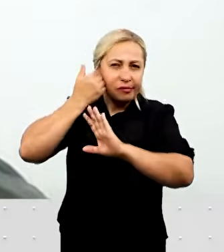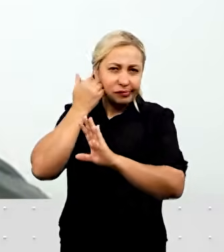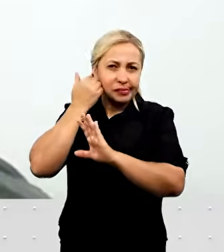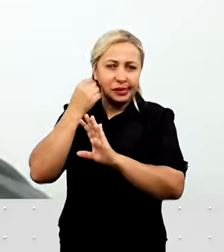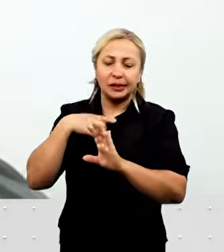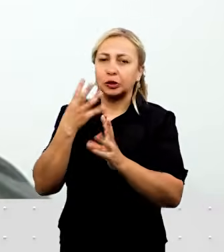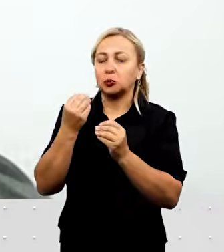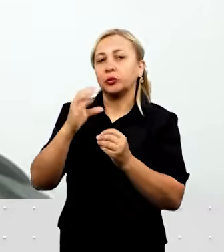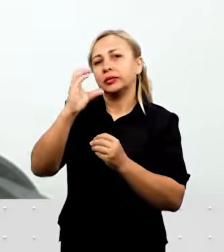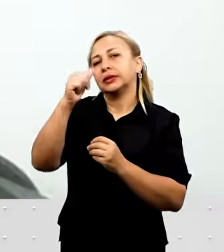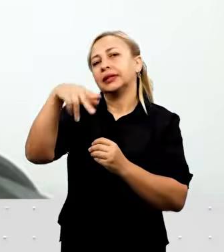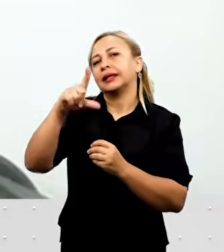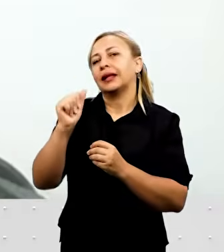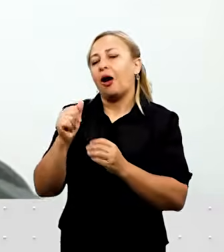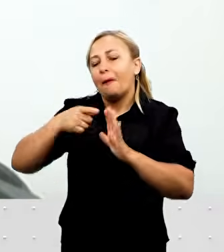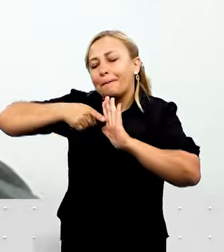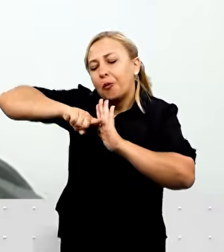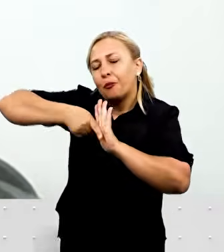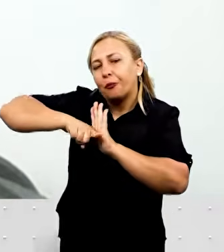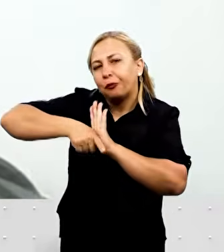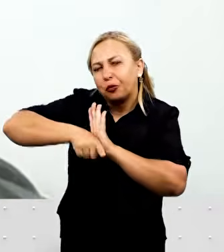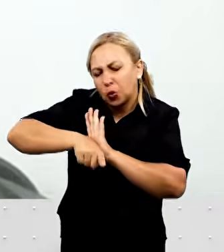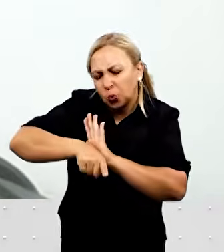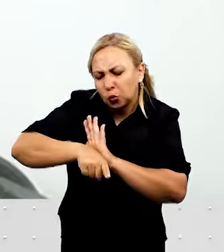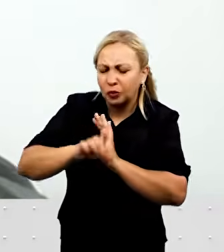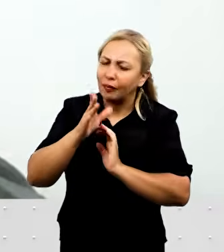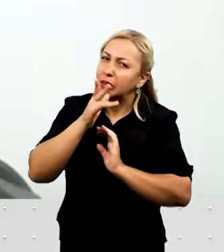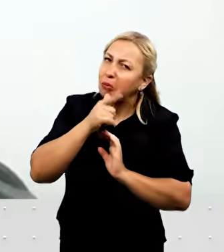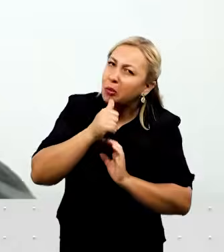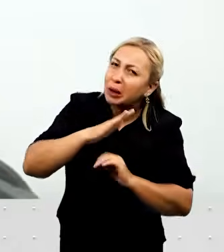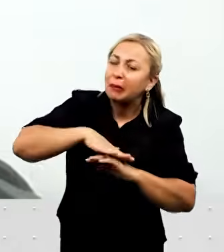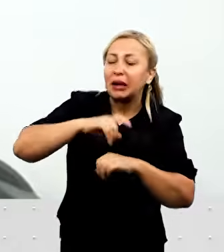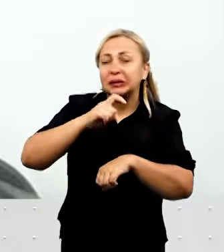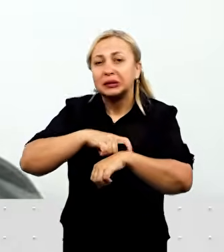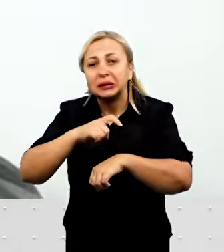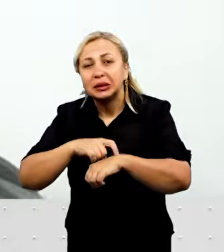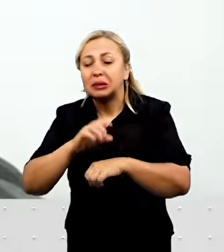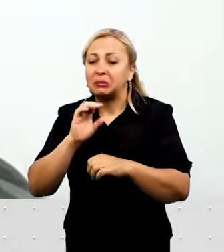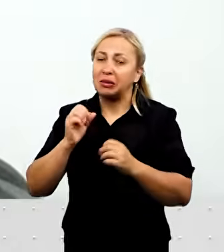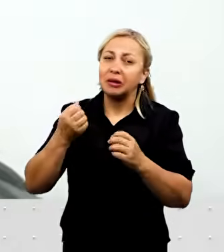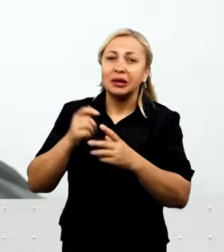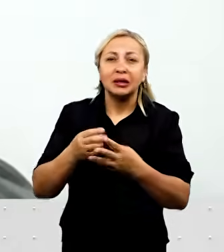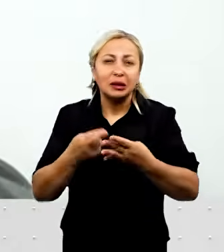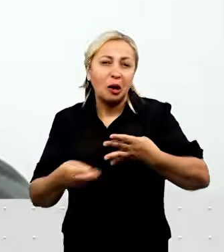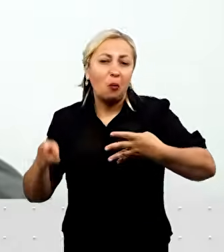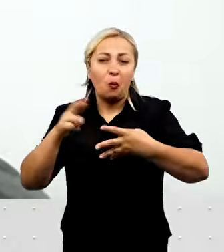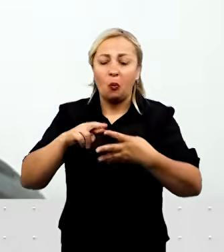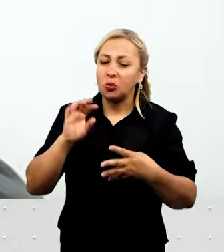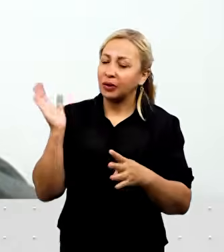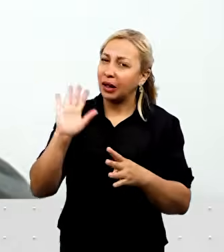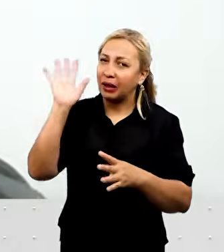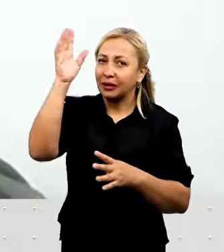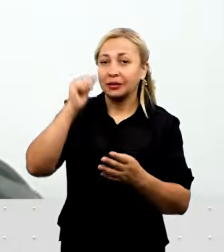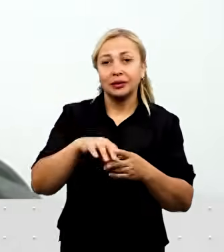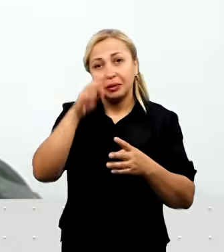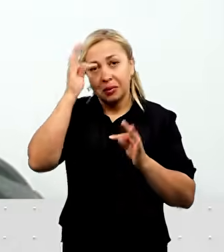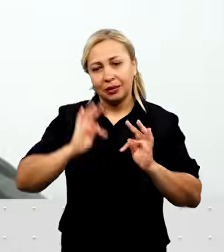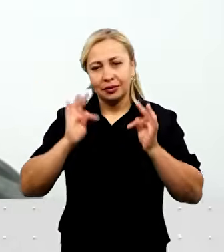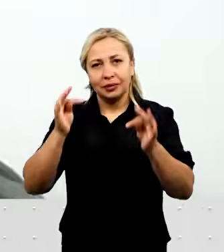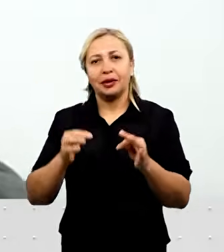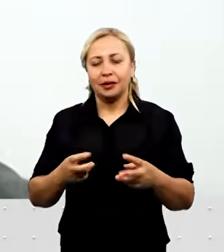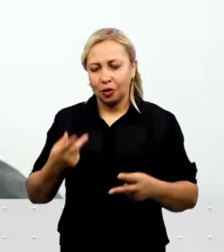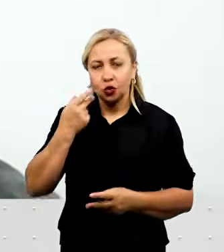ele tem muito mais canais, então o tratamento de canal ele vai demorar mais tempo, ele vai precisar de mais recurso e até para a técnica operatória